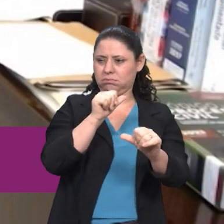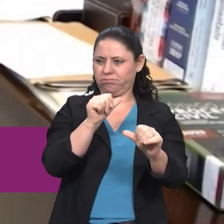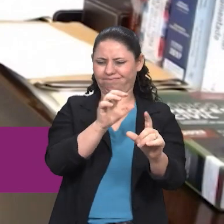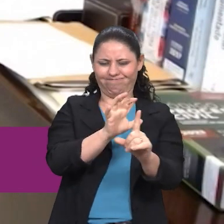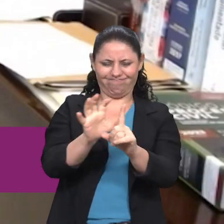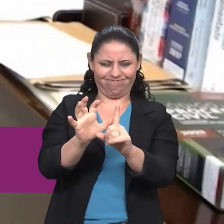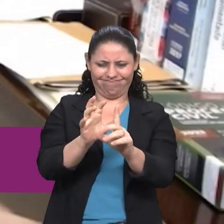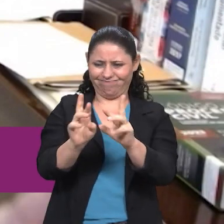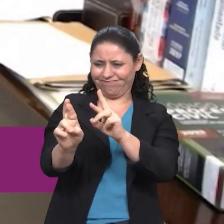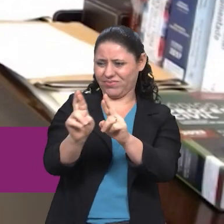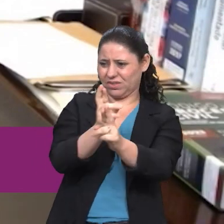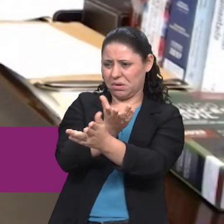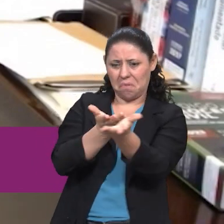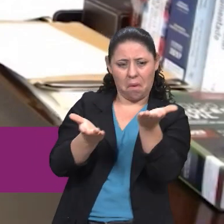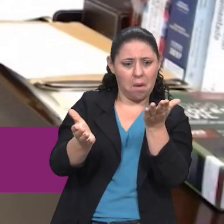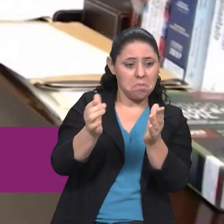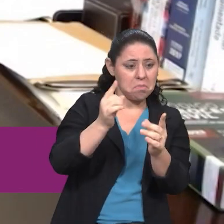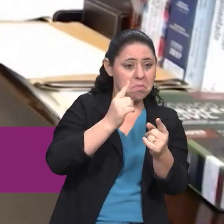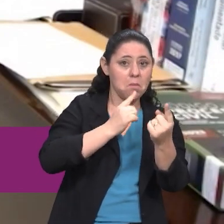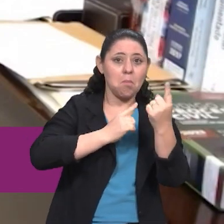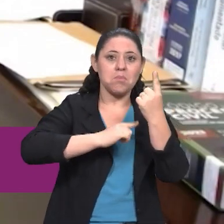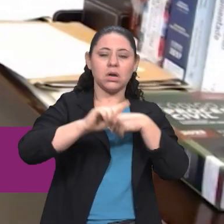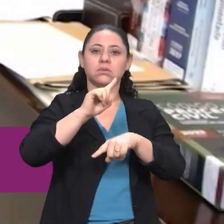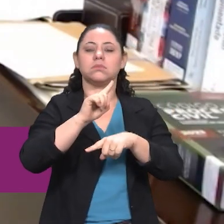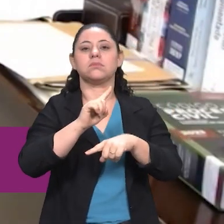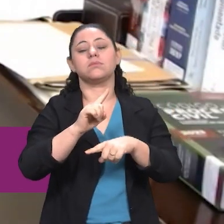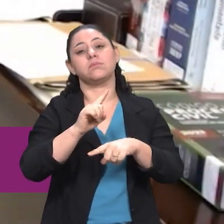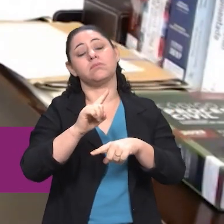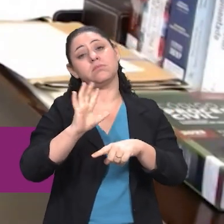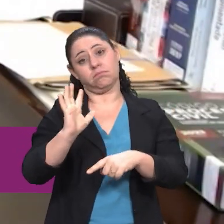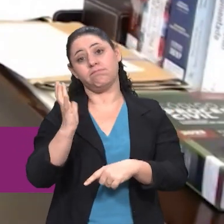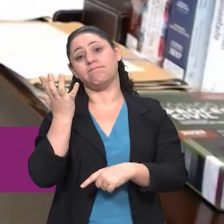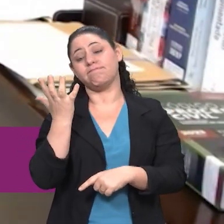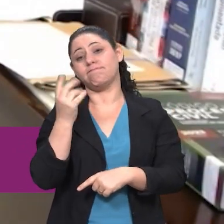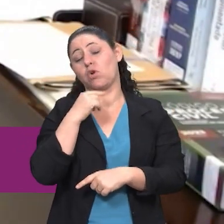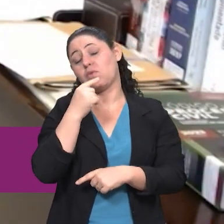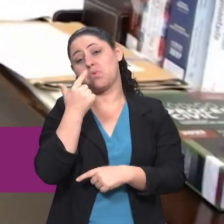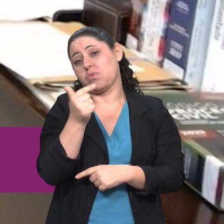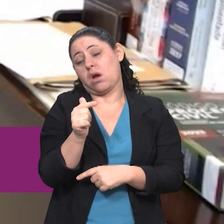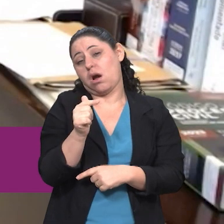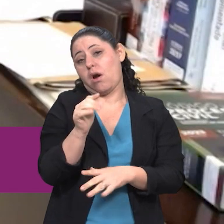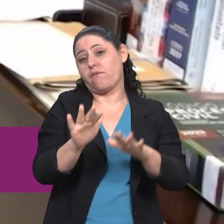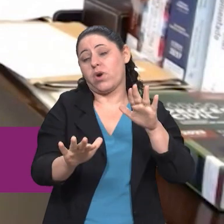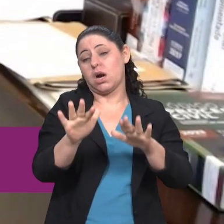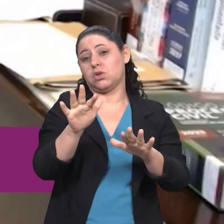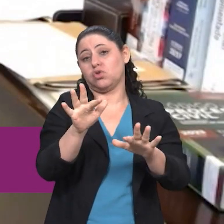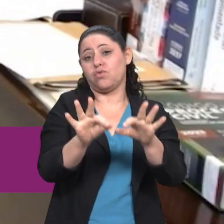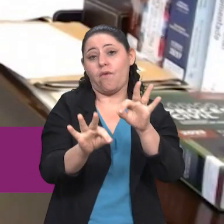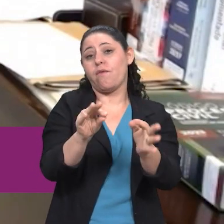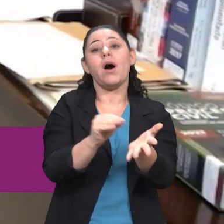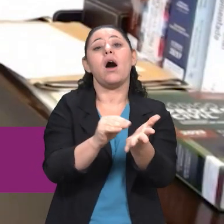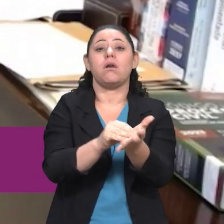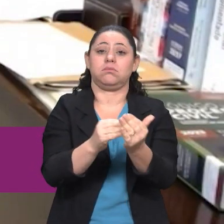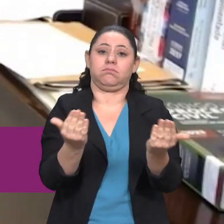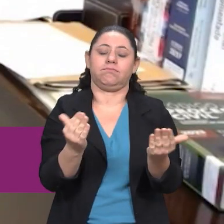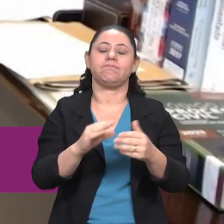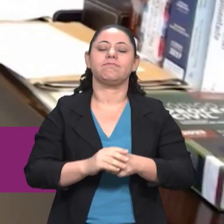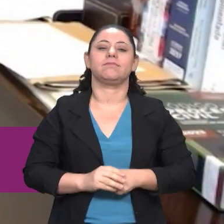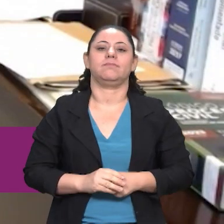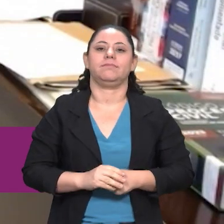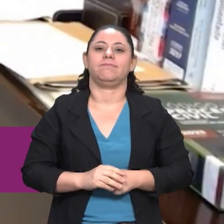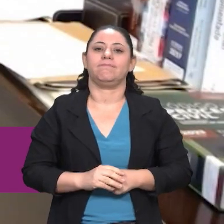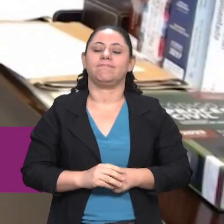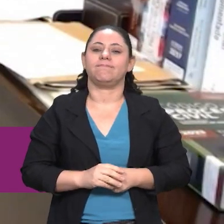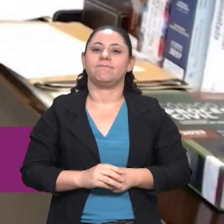chegando, e não há dúvida que sempre que algo dessa maneira ocorre, injustiças são cometidas. O que nós